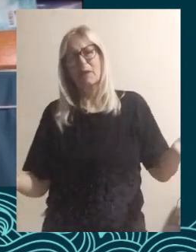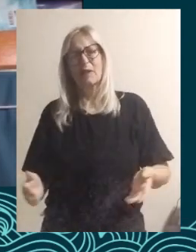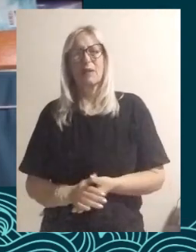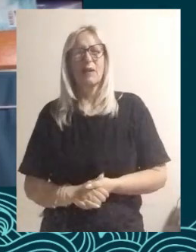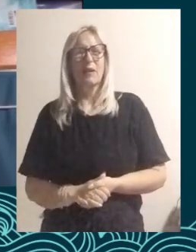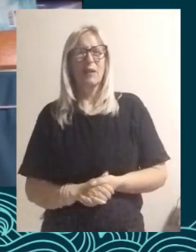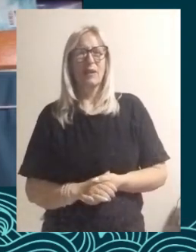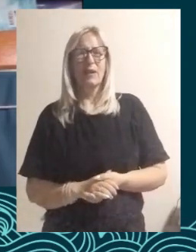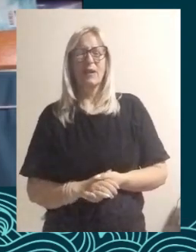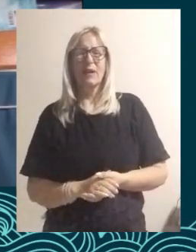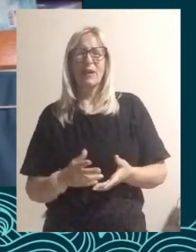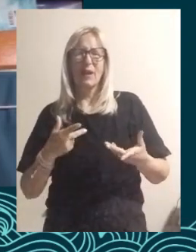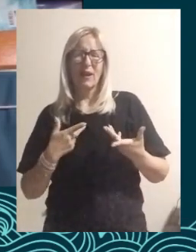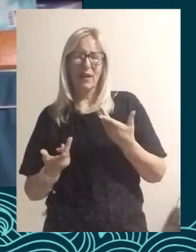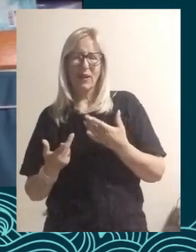pôr um chapéu.